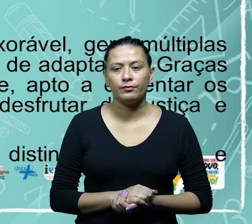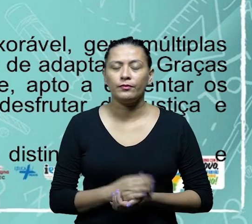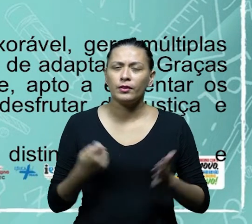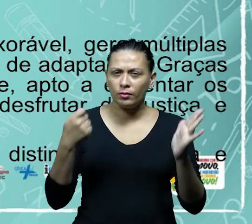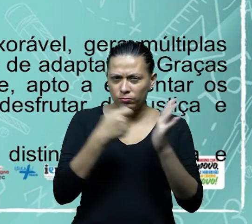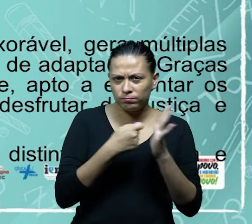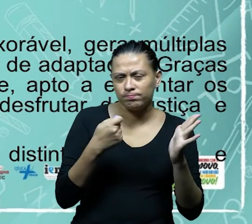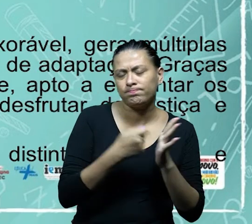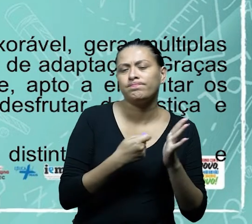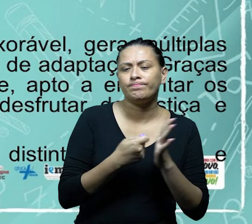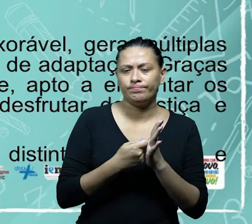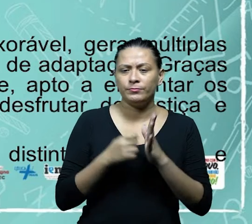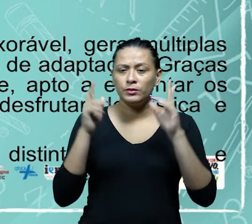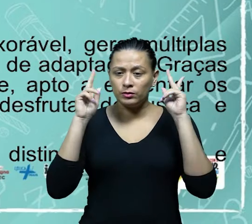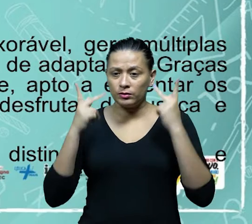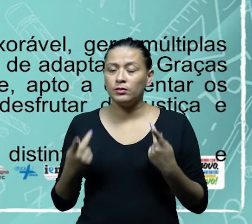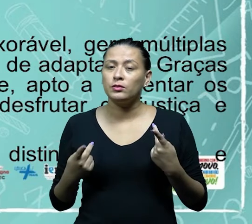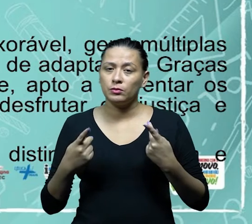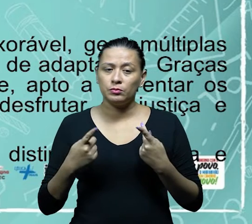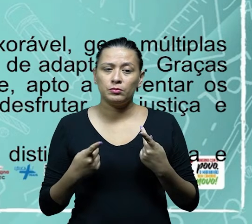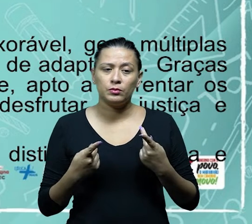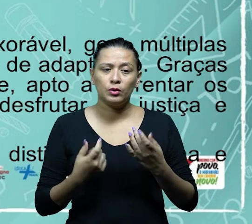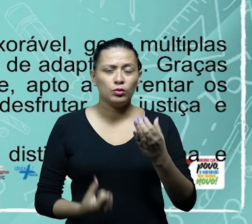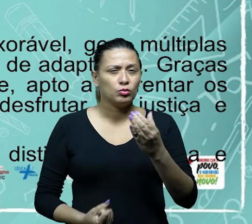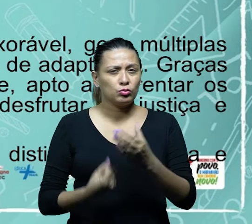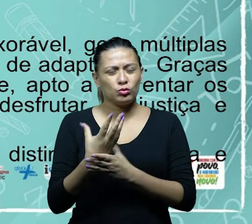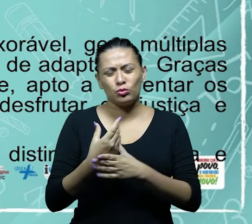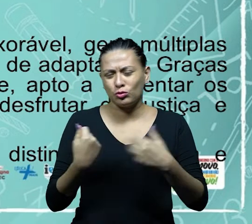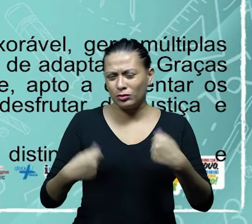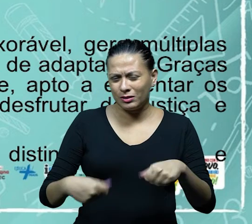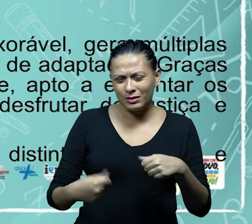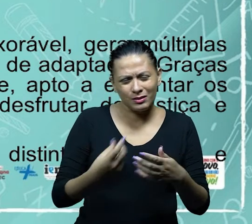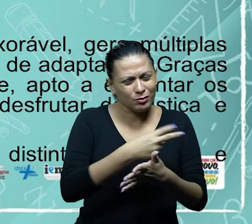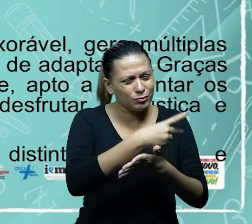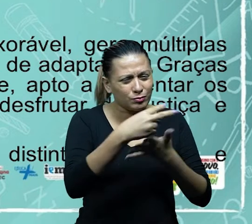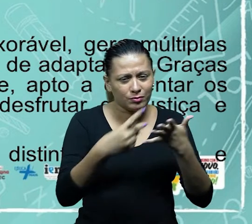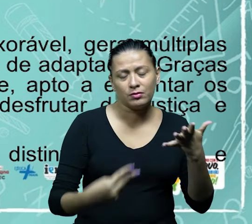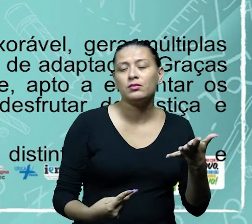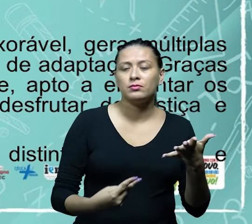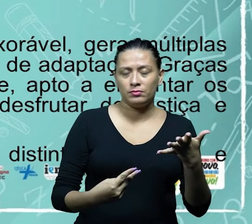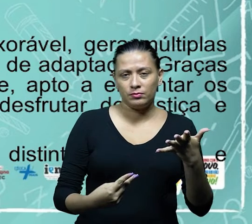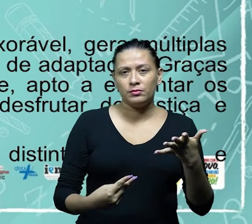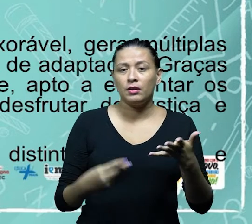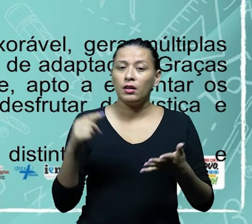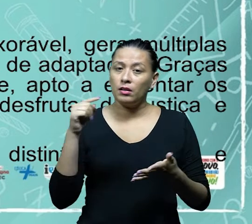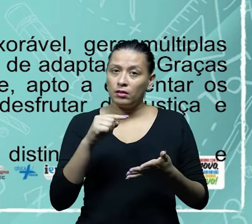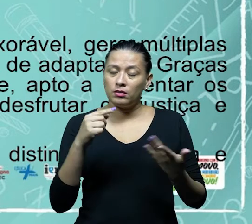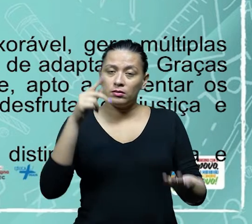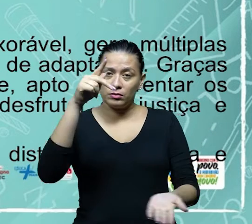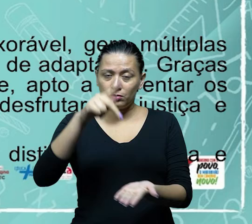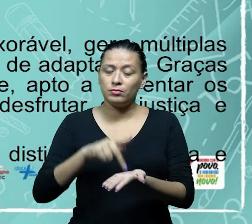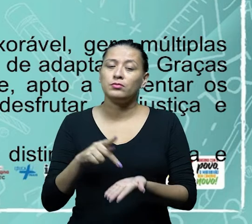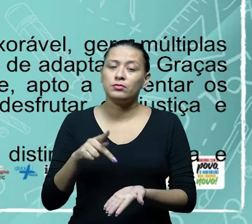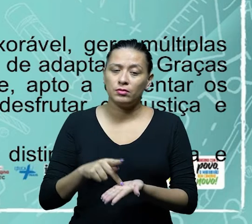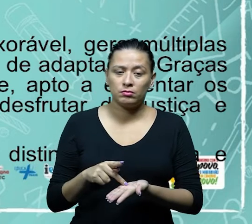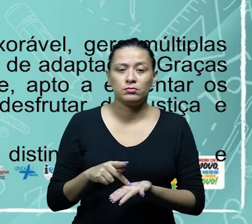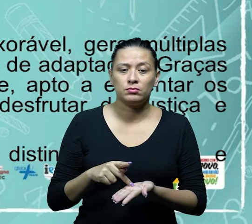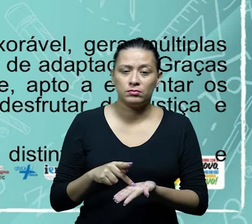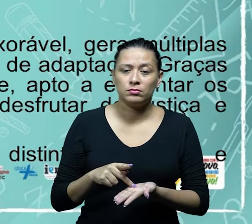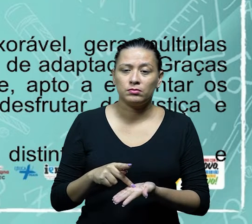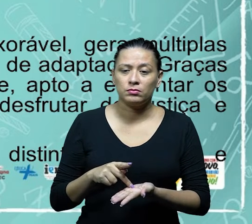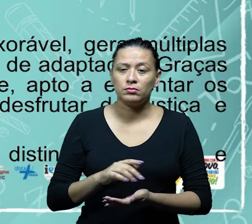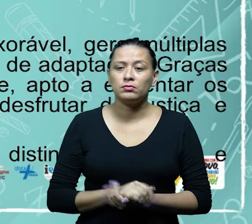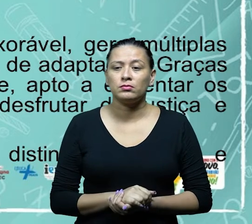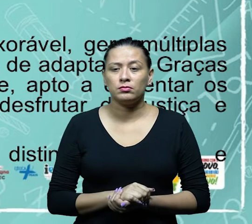homem de forma inexorável ele gera múltiplas necessidades né essas necessidades é que de fato é vão